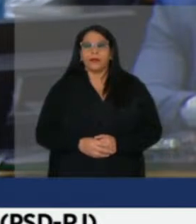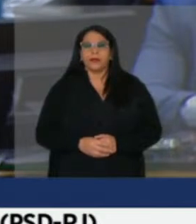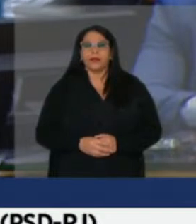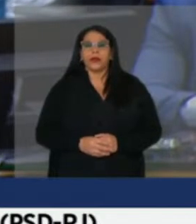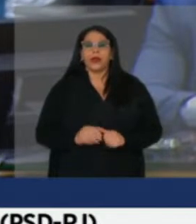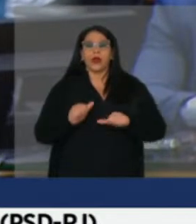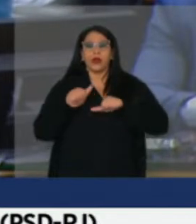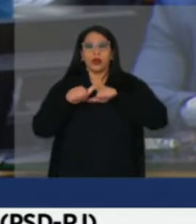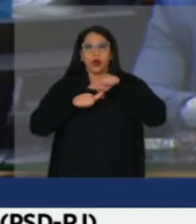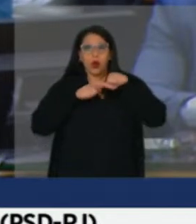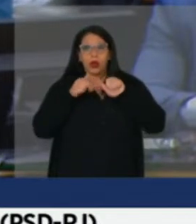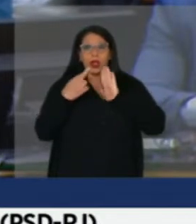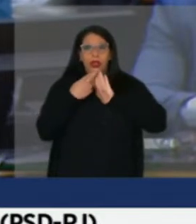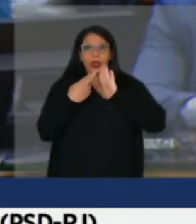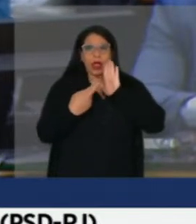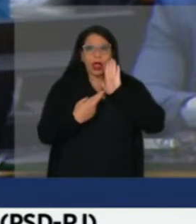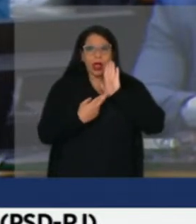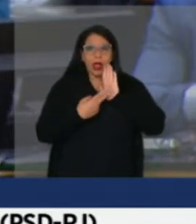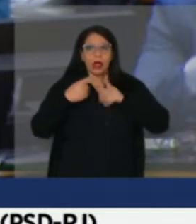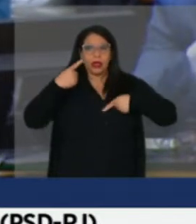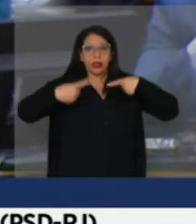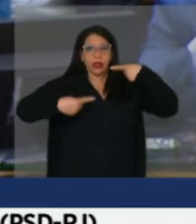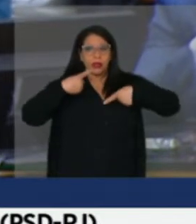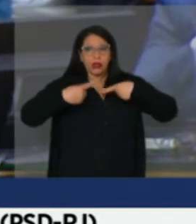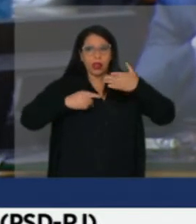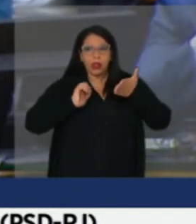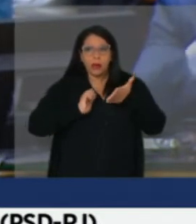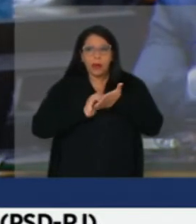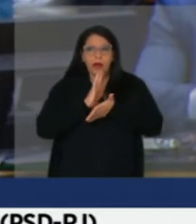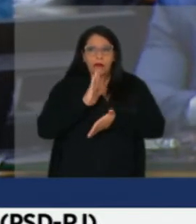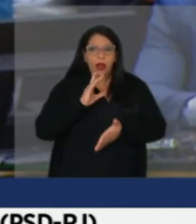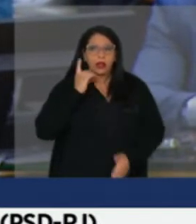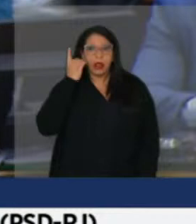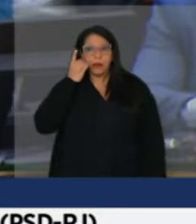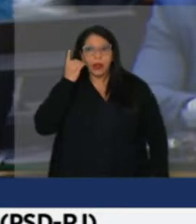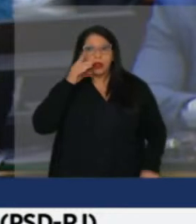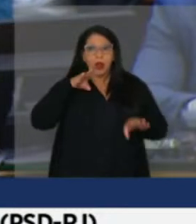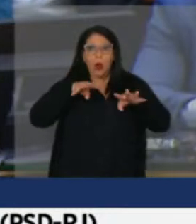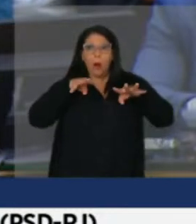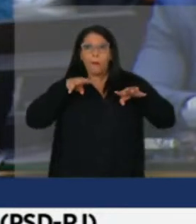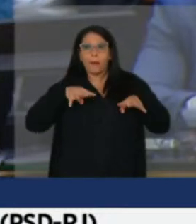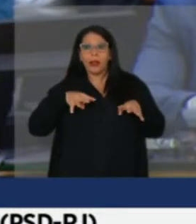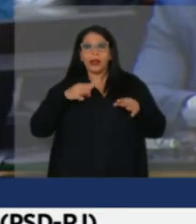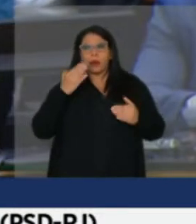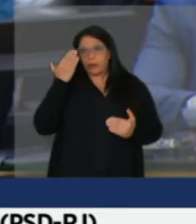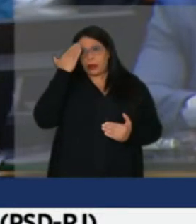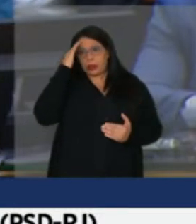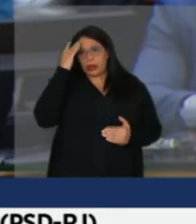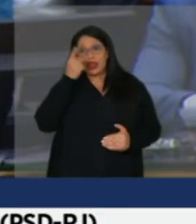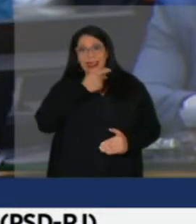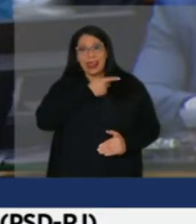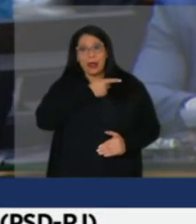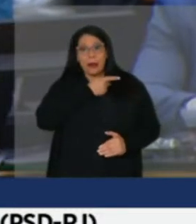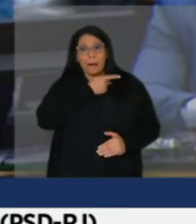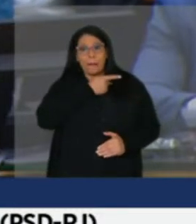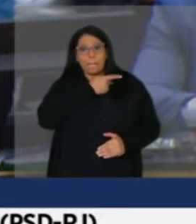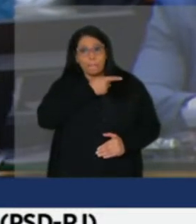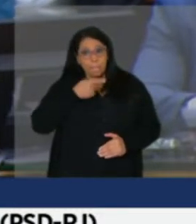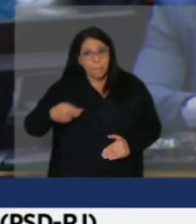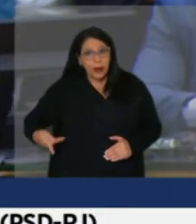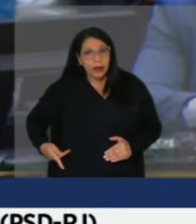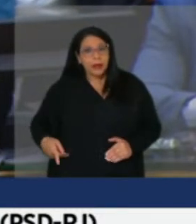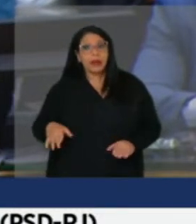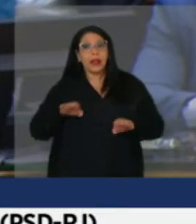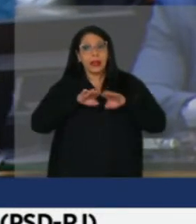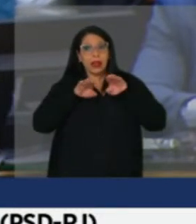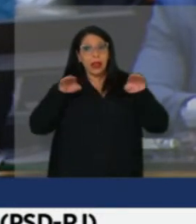Alterei a regra de discussão de cassação de parlamentar no plenário desta casa por um entendimento da presidência, no sentido